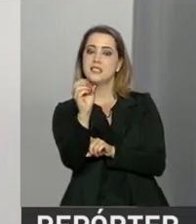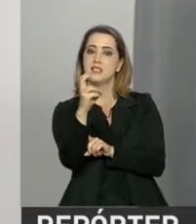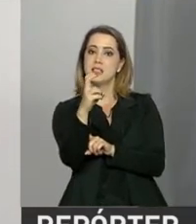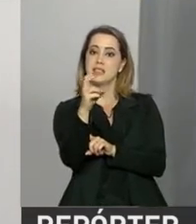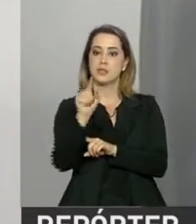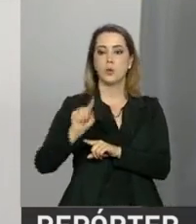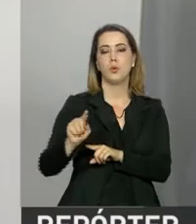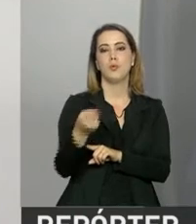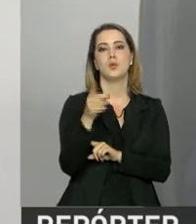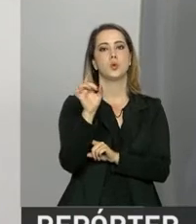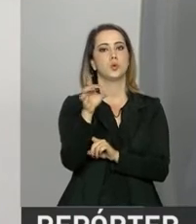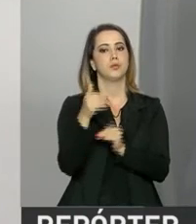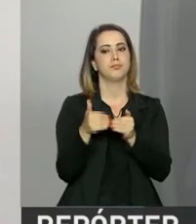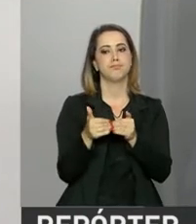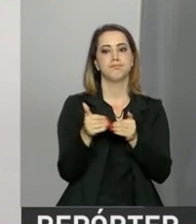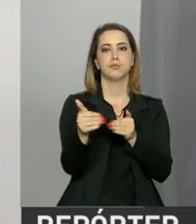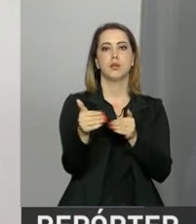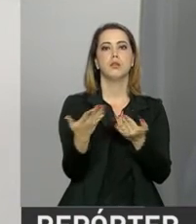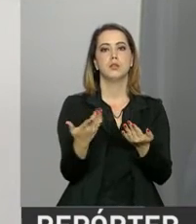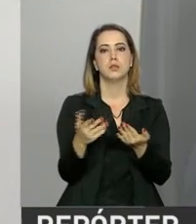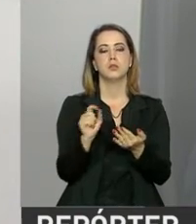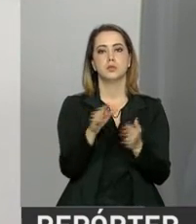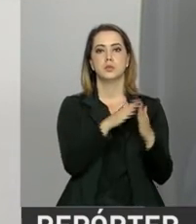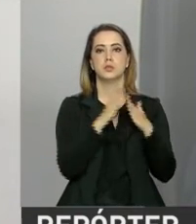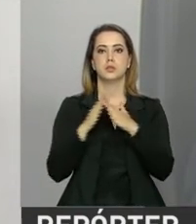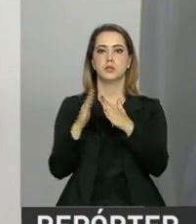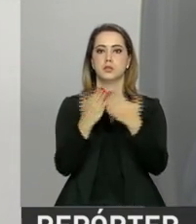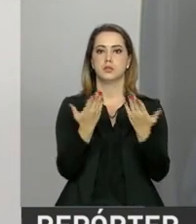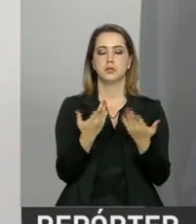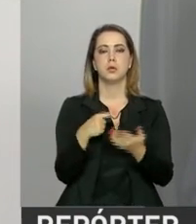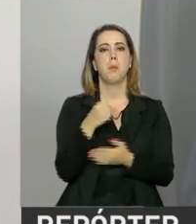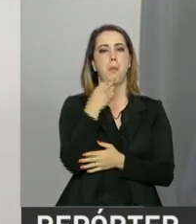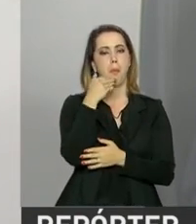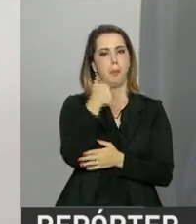ampliar e melhorar um pouco a residência das pessoas acho que vem muito positivo